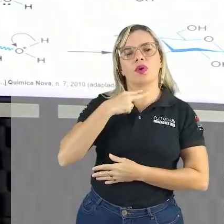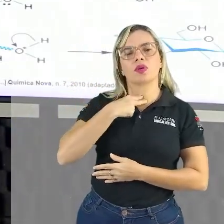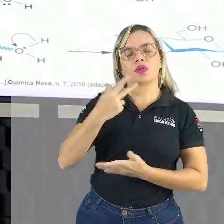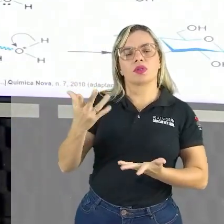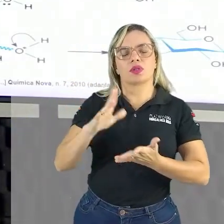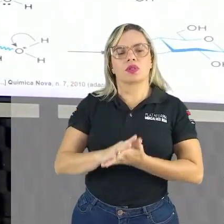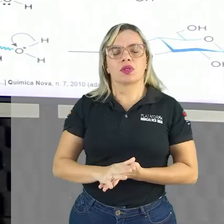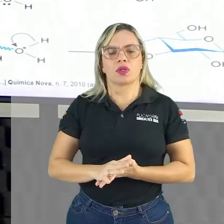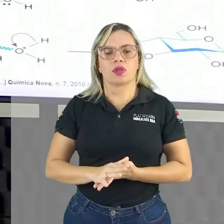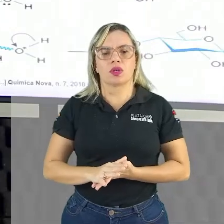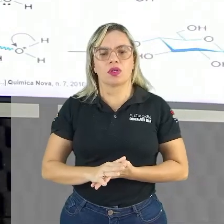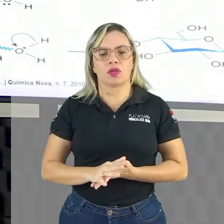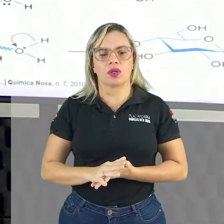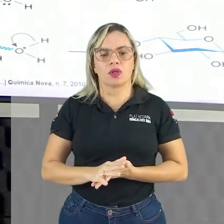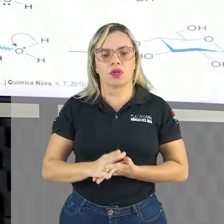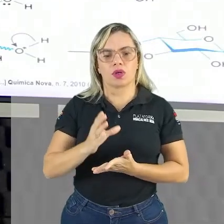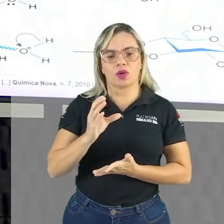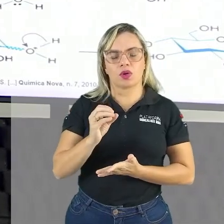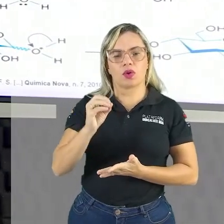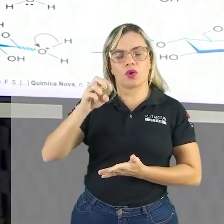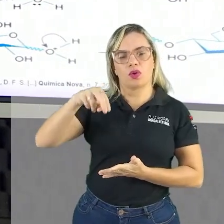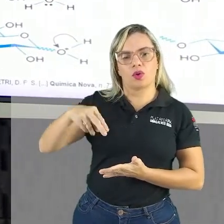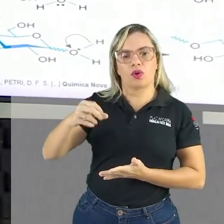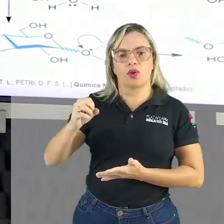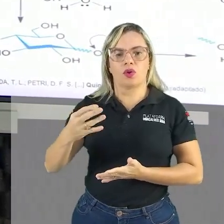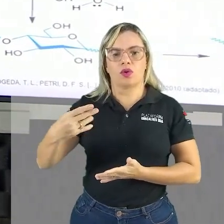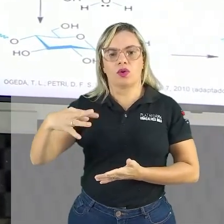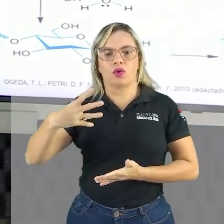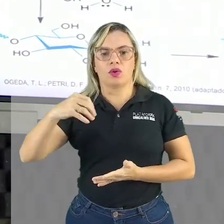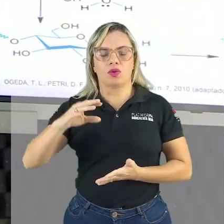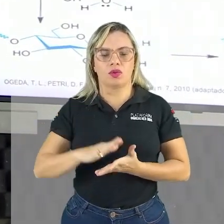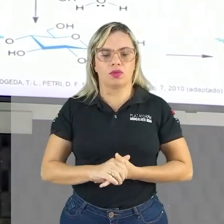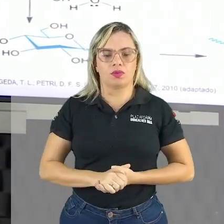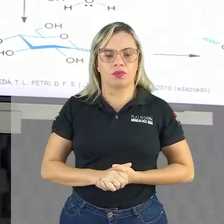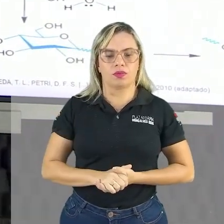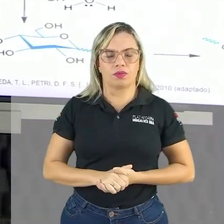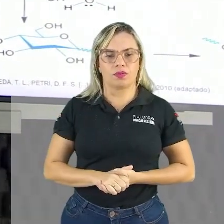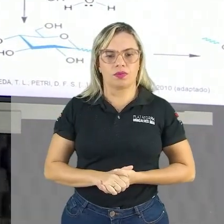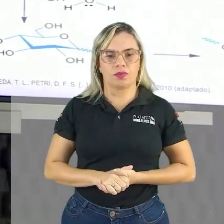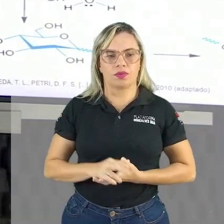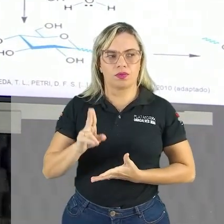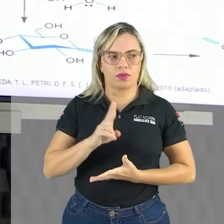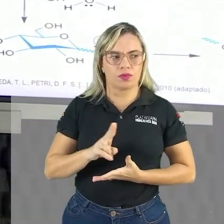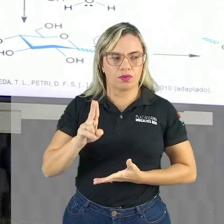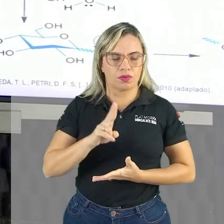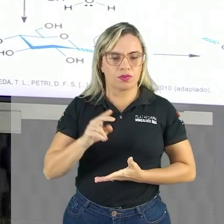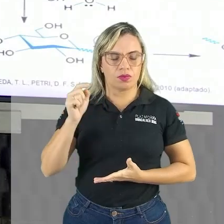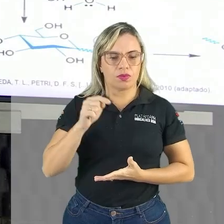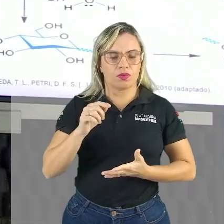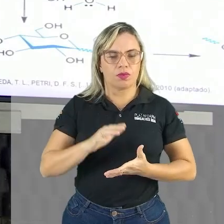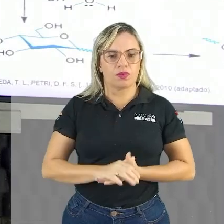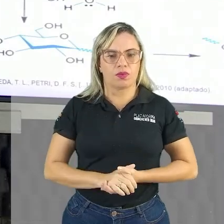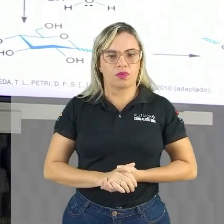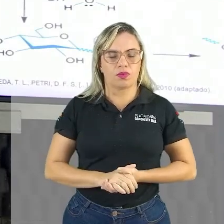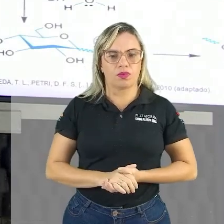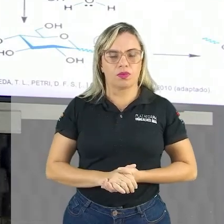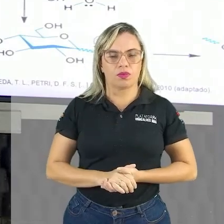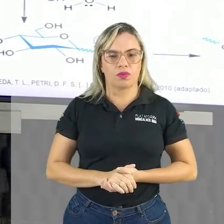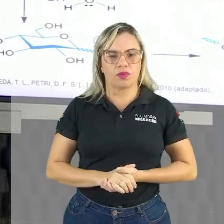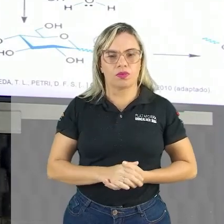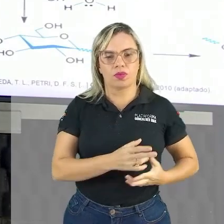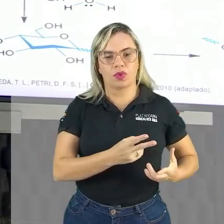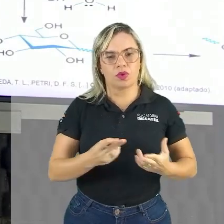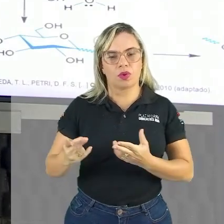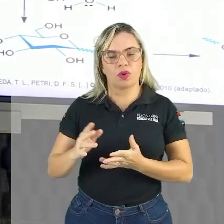Essa catálise que eu vou colocar aqui no quadro para você é uma catálise homogênea. Daniel,